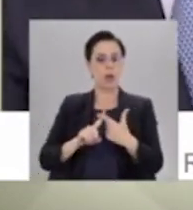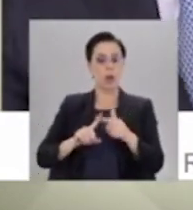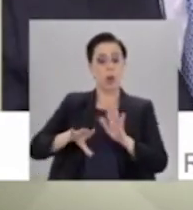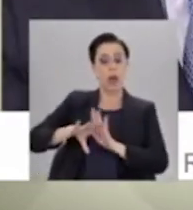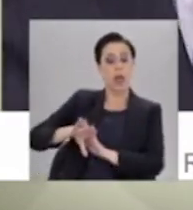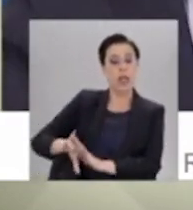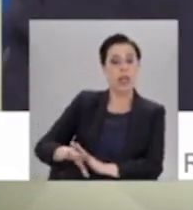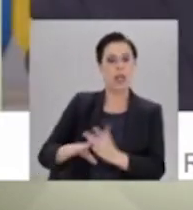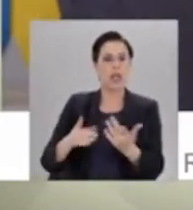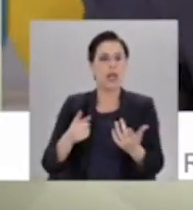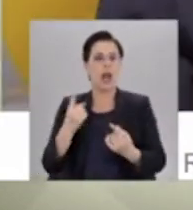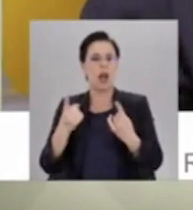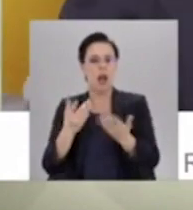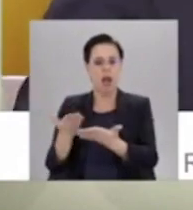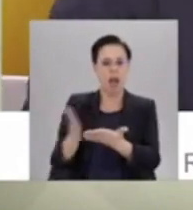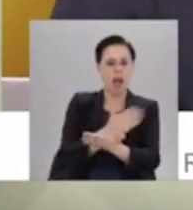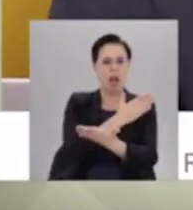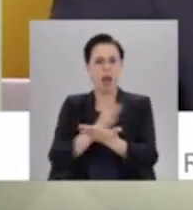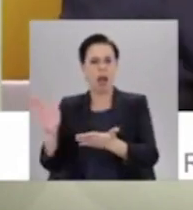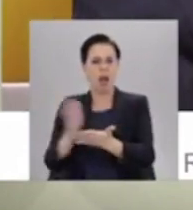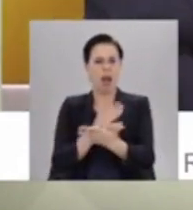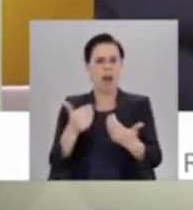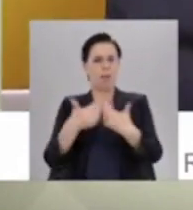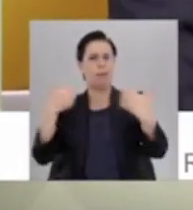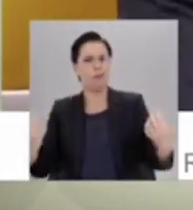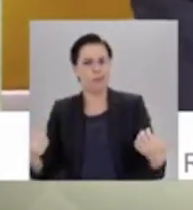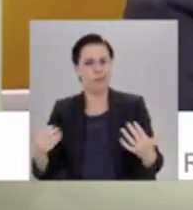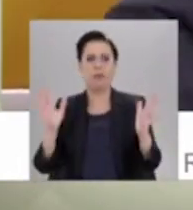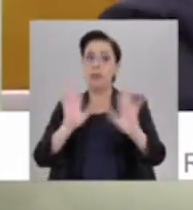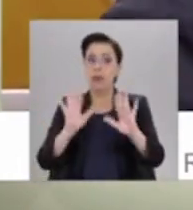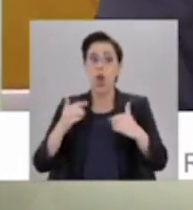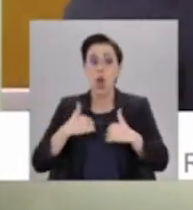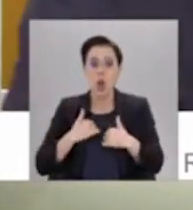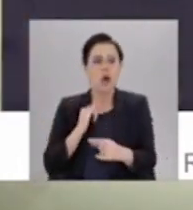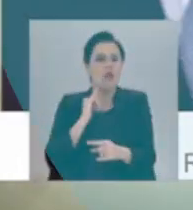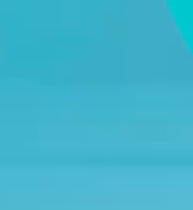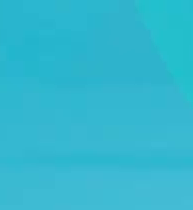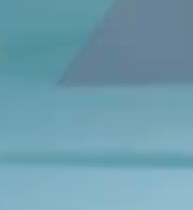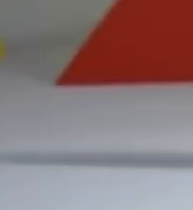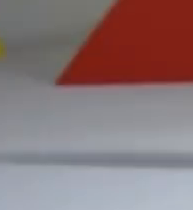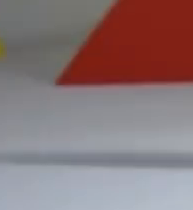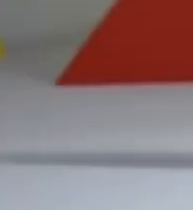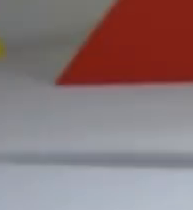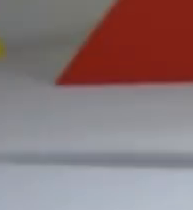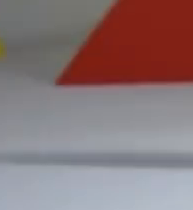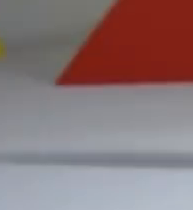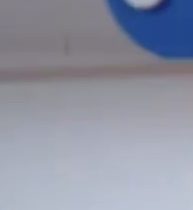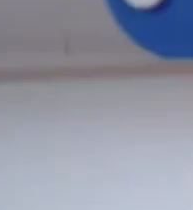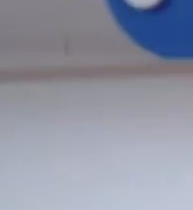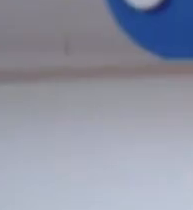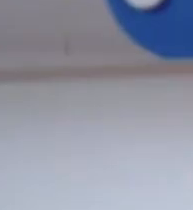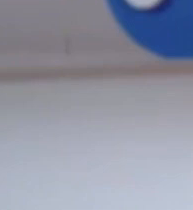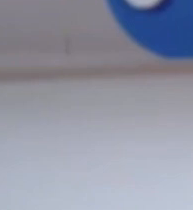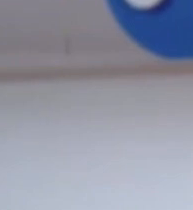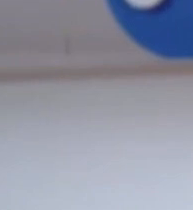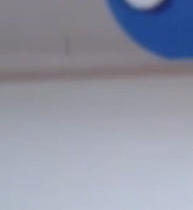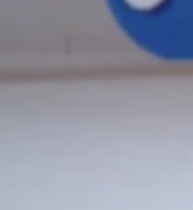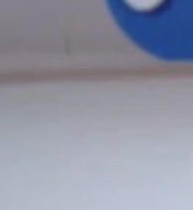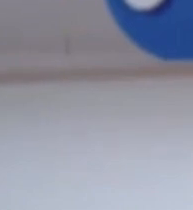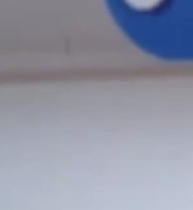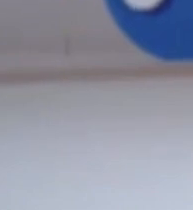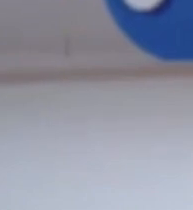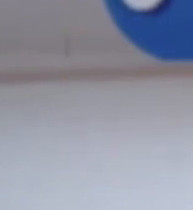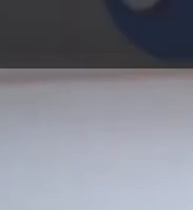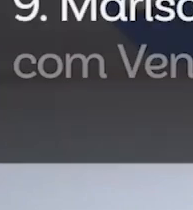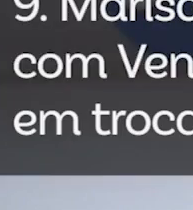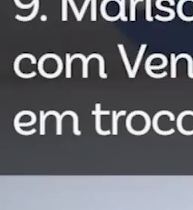que dividem uns dos outros. Eu pertenço a outra direita. O que nós sabemos da Direita Ventura é que é